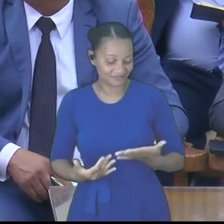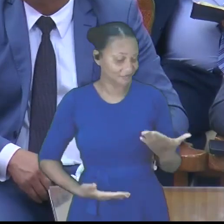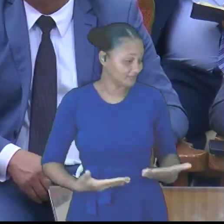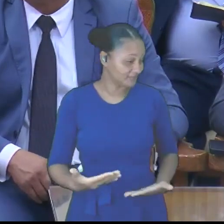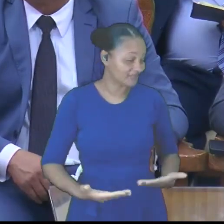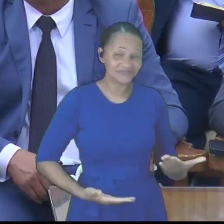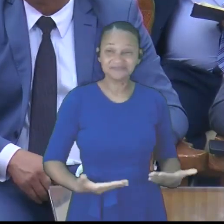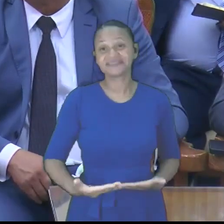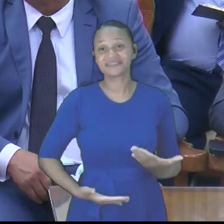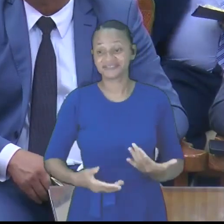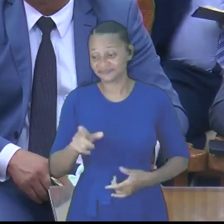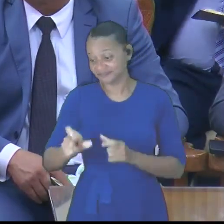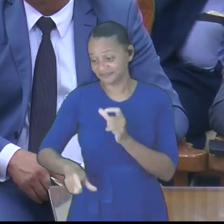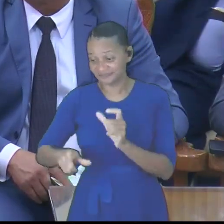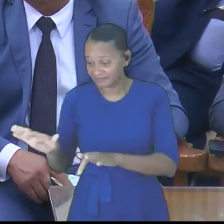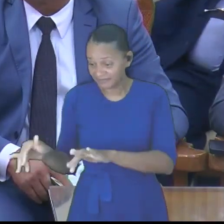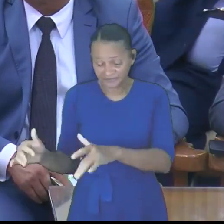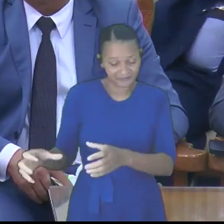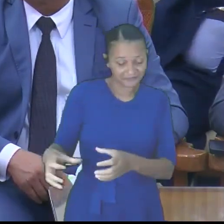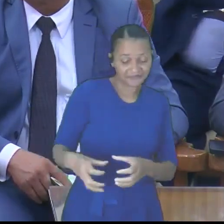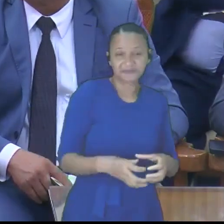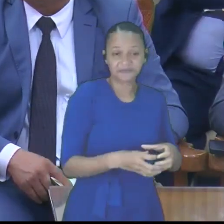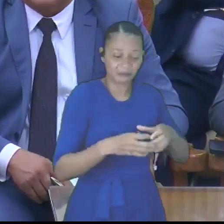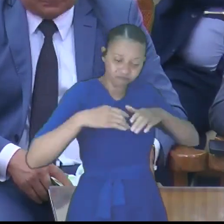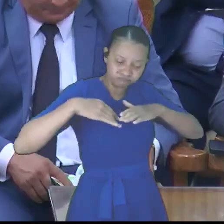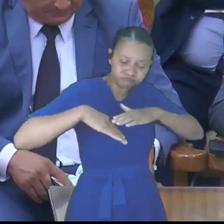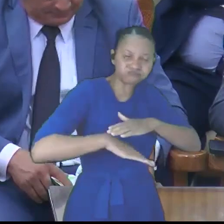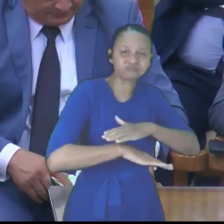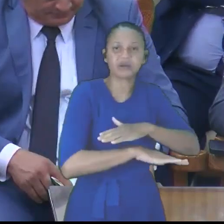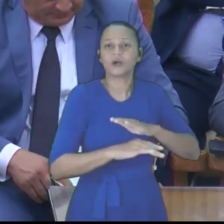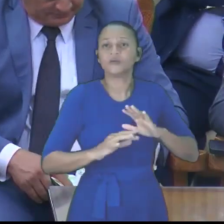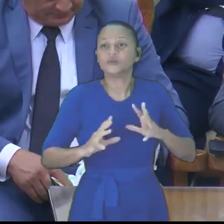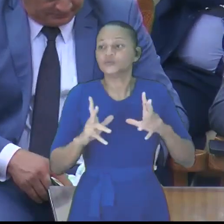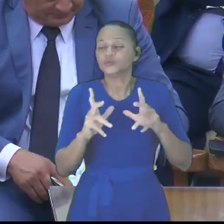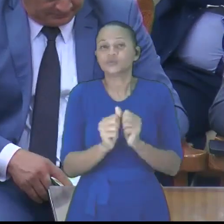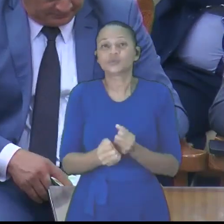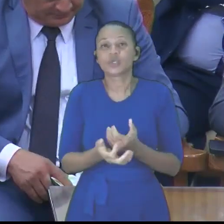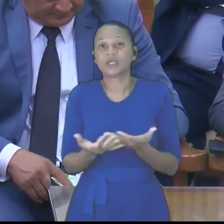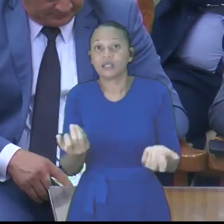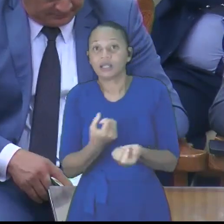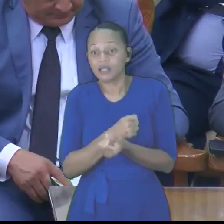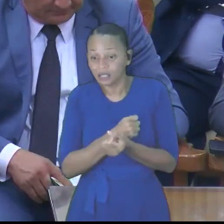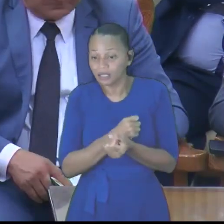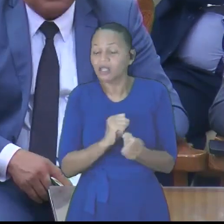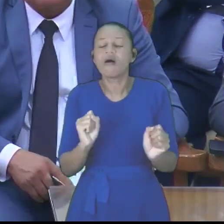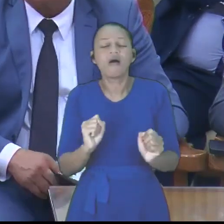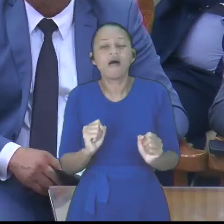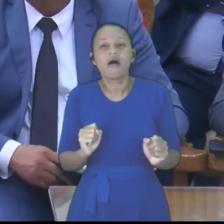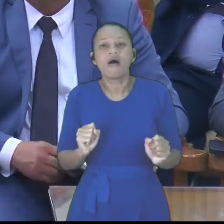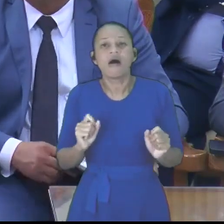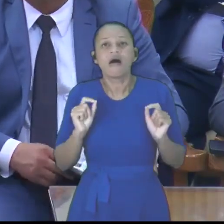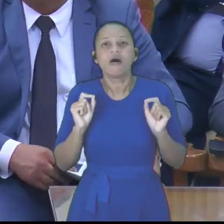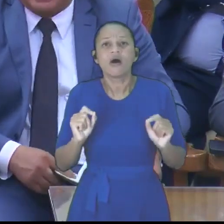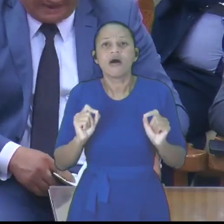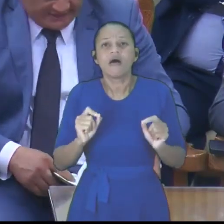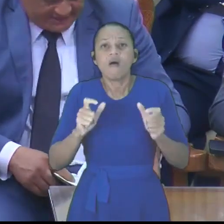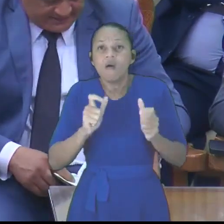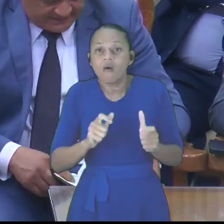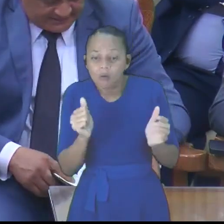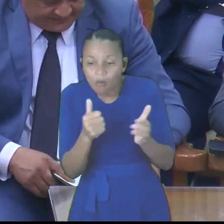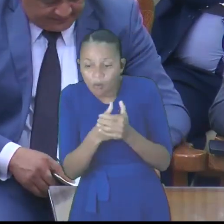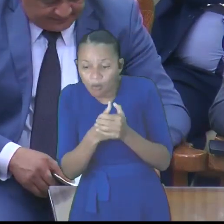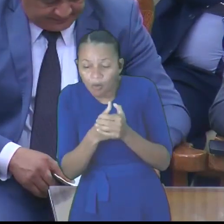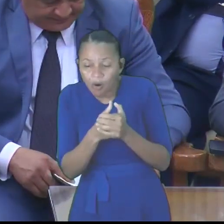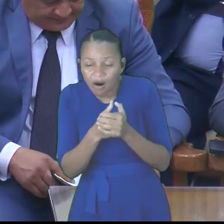quê? De serviço, né? E servo, todo livre se esconderam onde, irmãos?